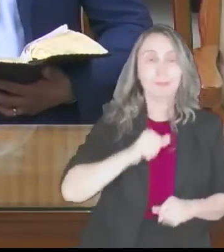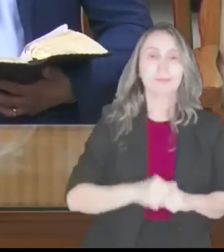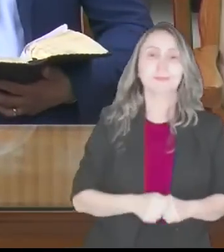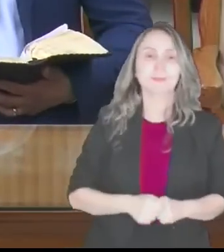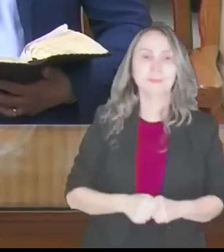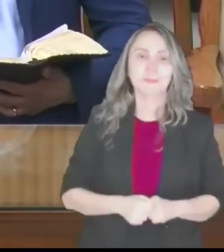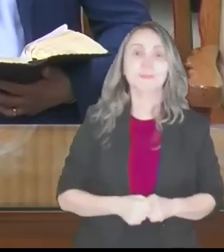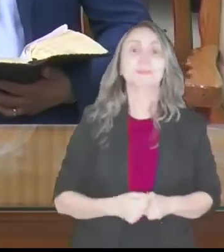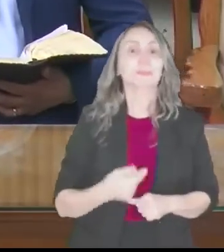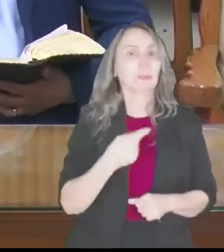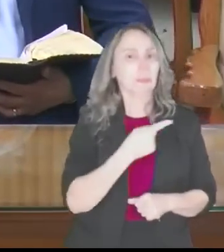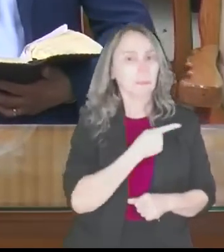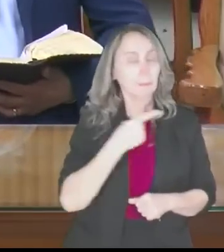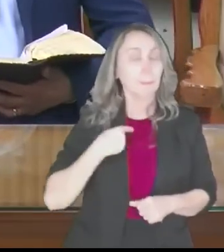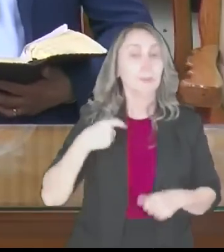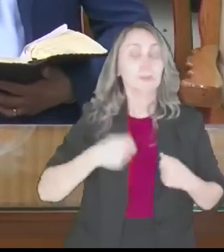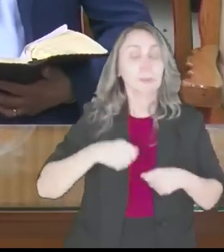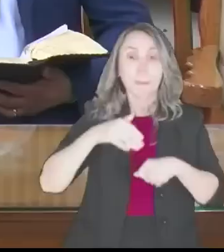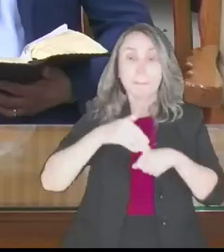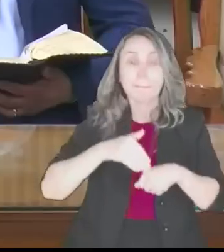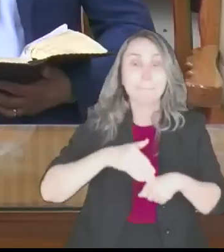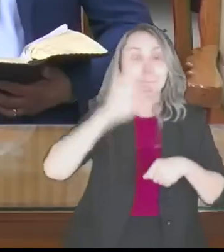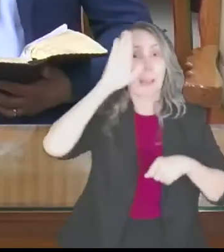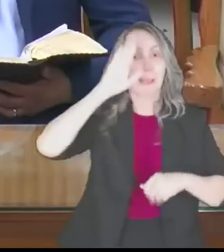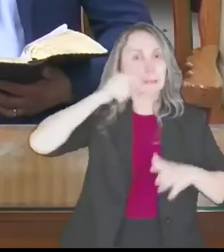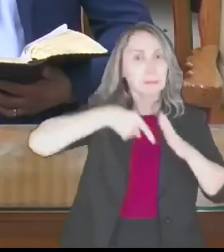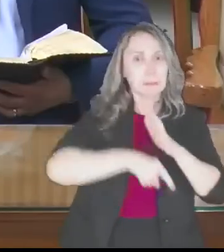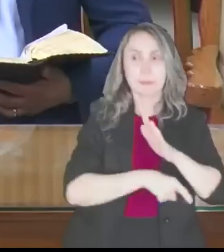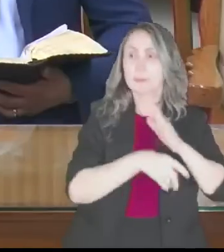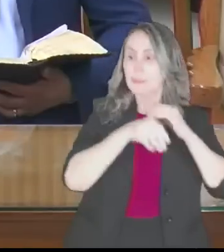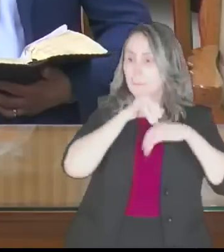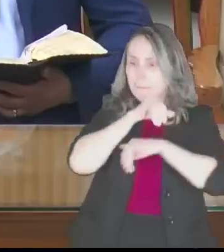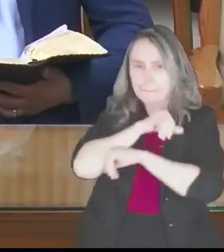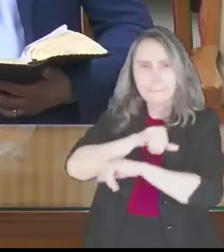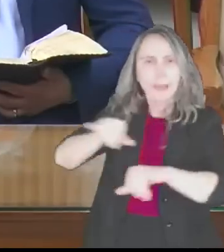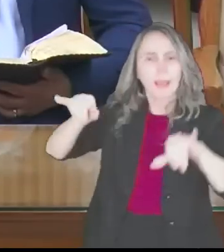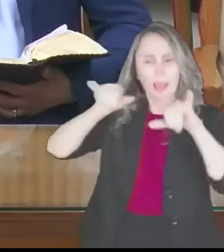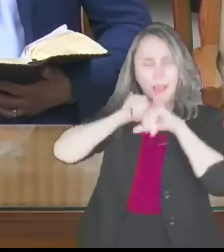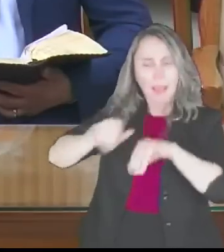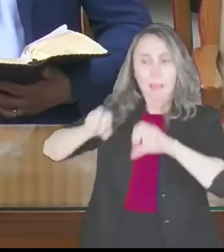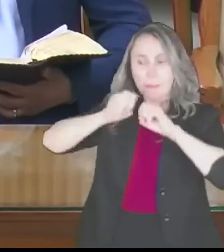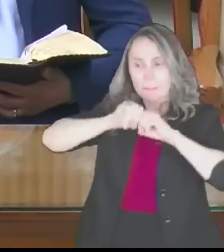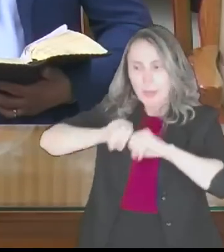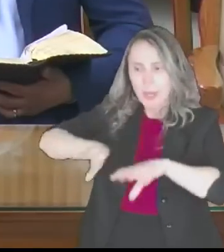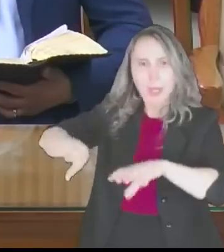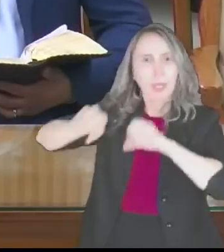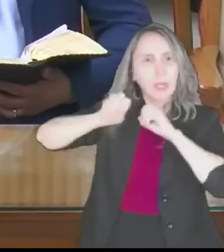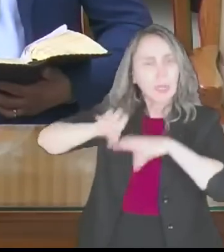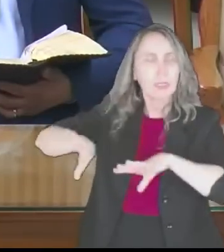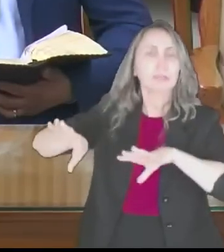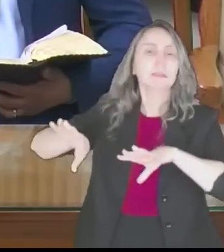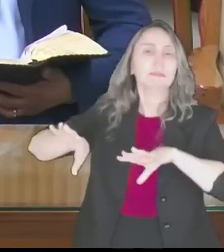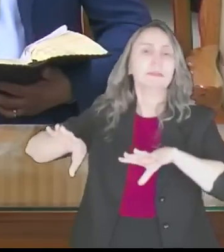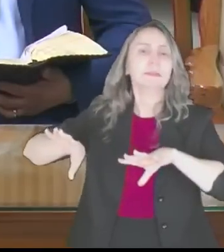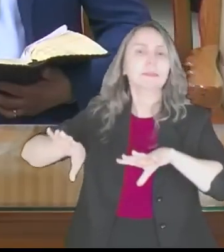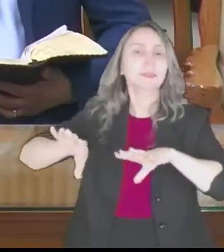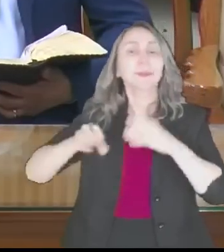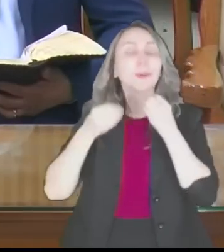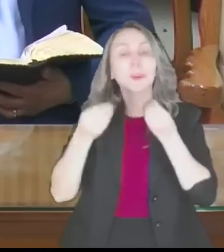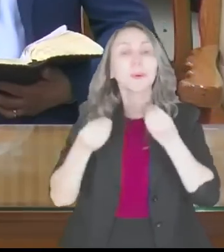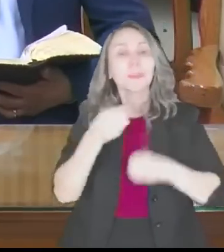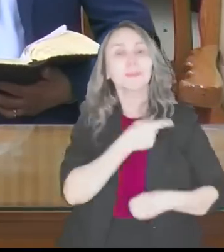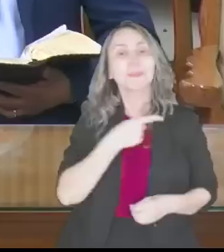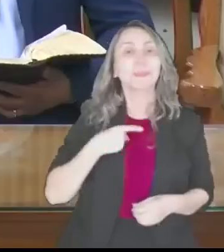Quem diz aleluia para Jesus? Aleluia. E onde é que a gente descobre coisa que os outros não sabem? Onde é? Na câmara.